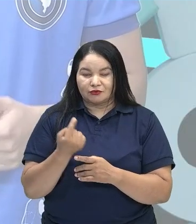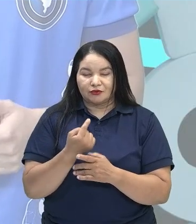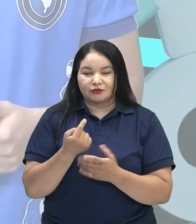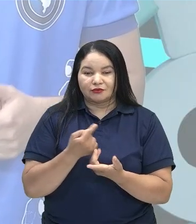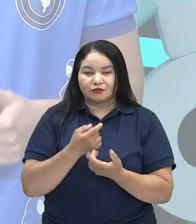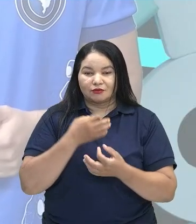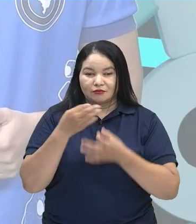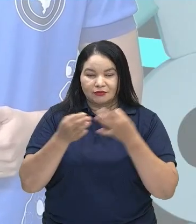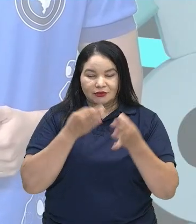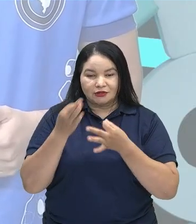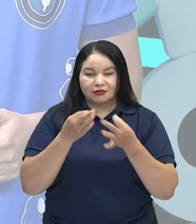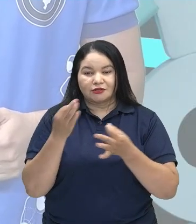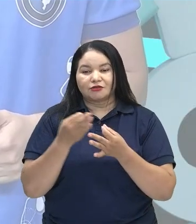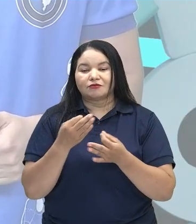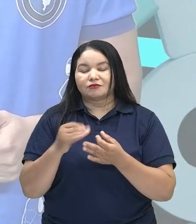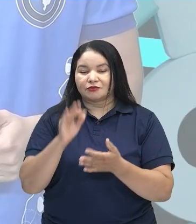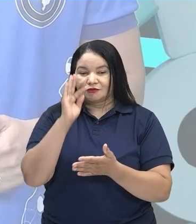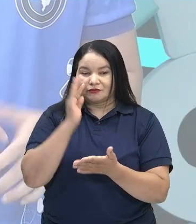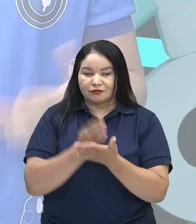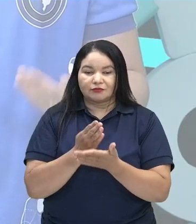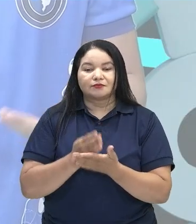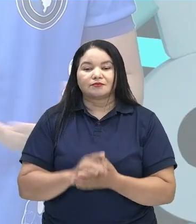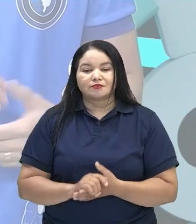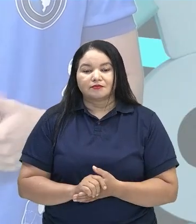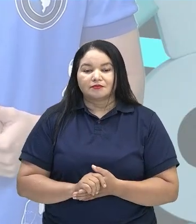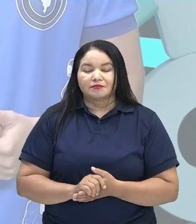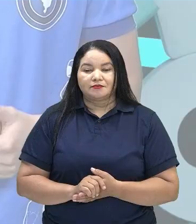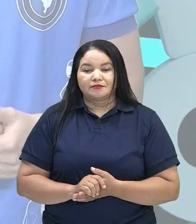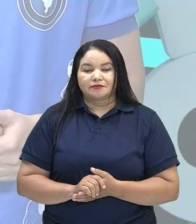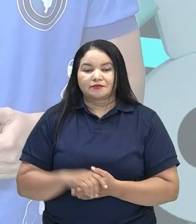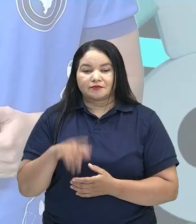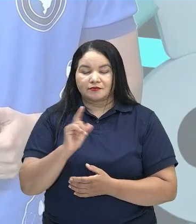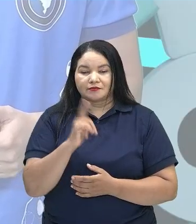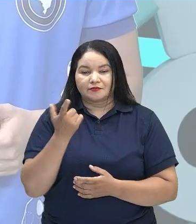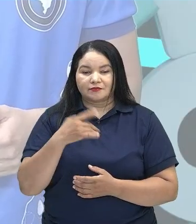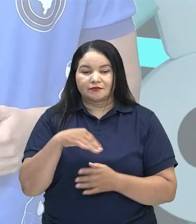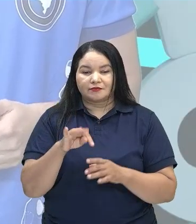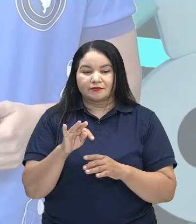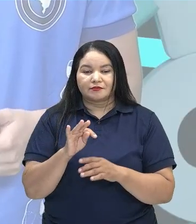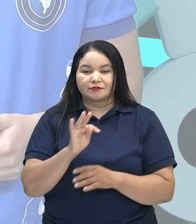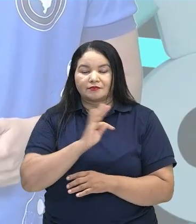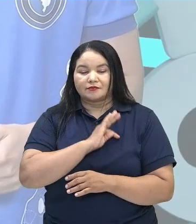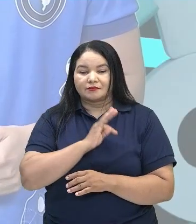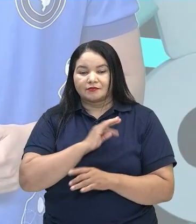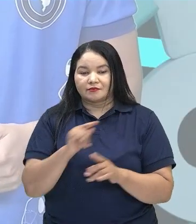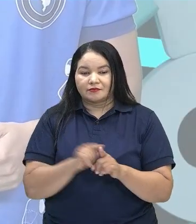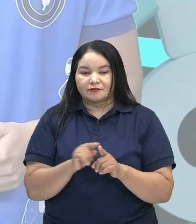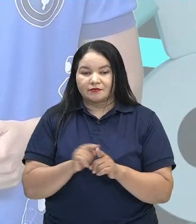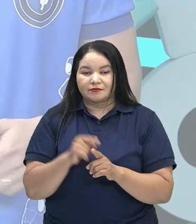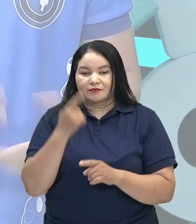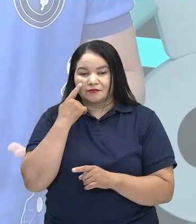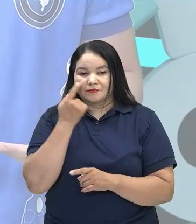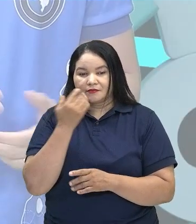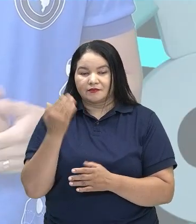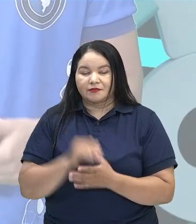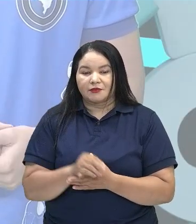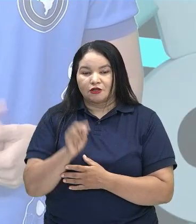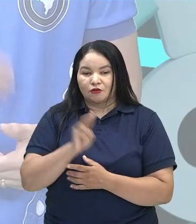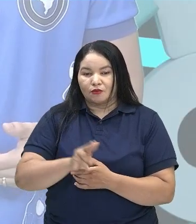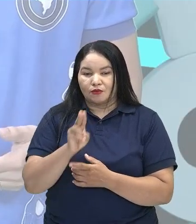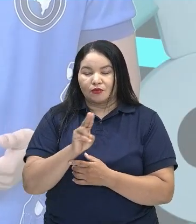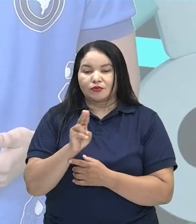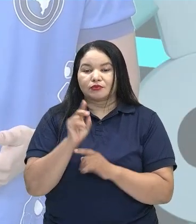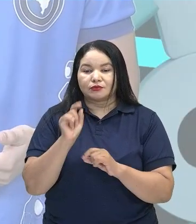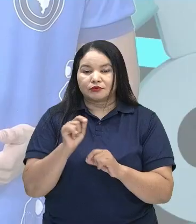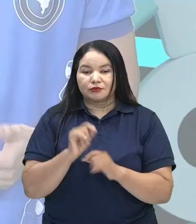mais convincente. Então, temos outras técnicas para identificar aqui, também com o apelo